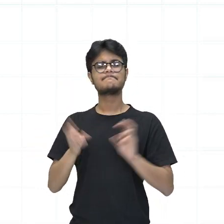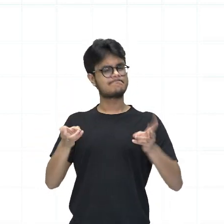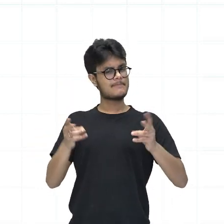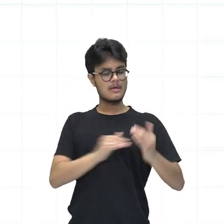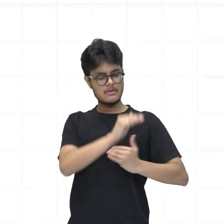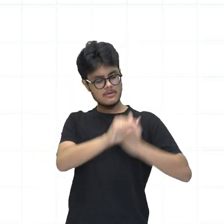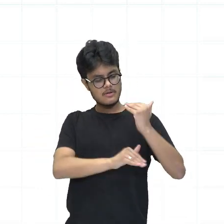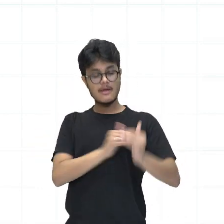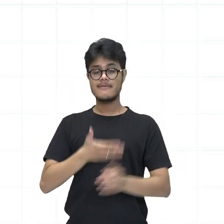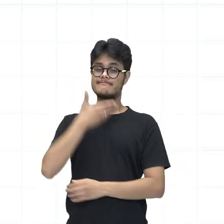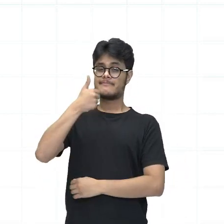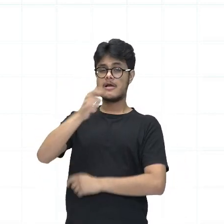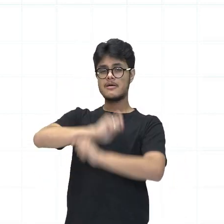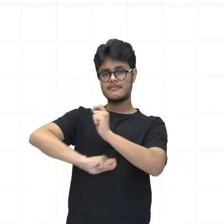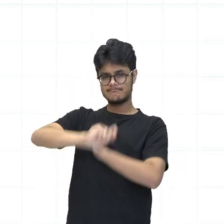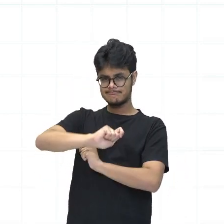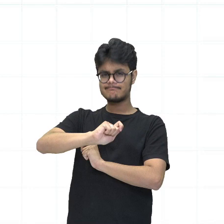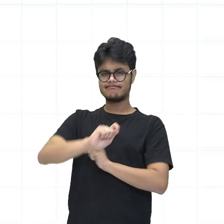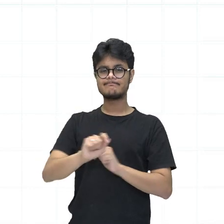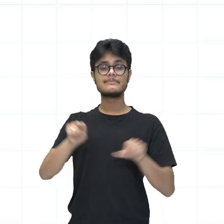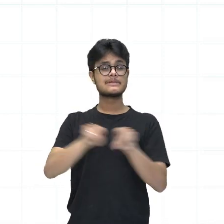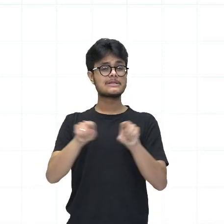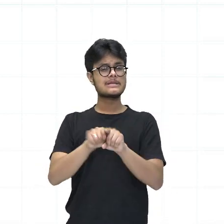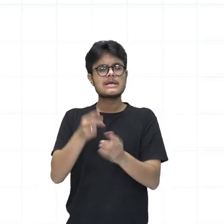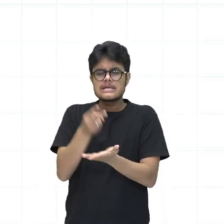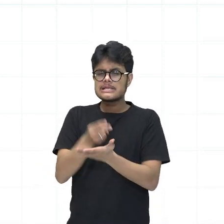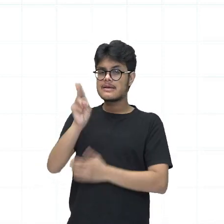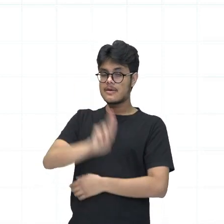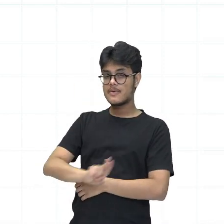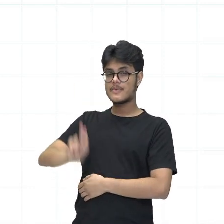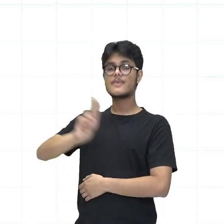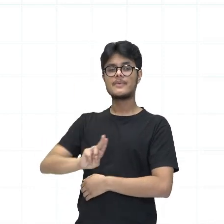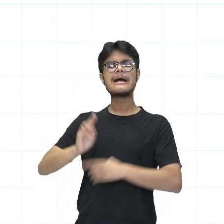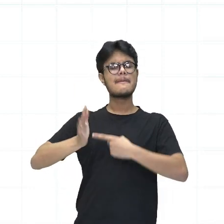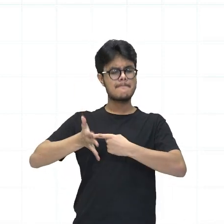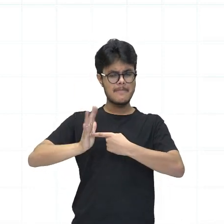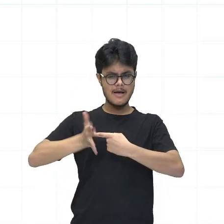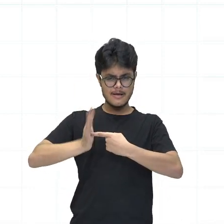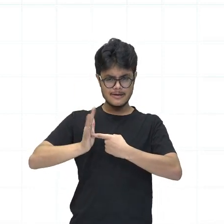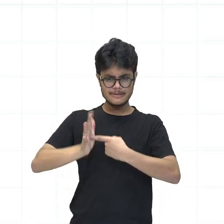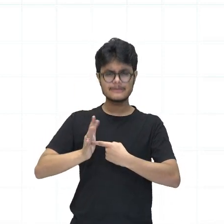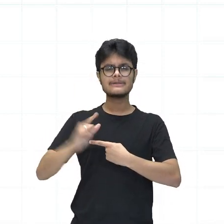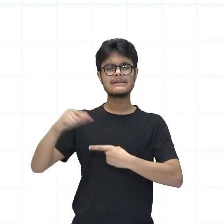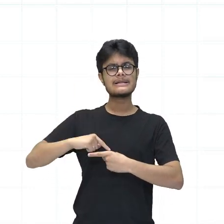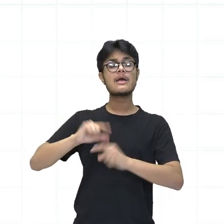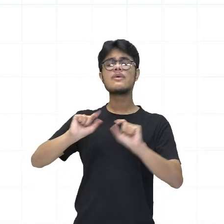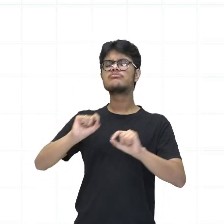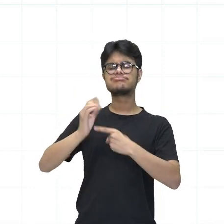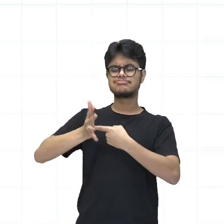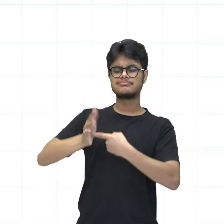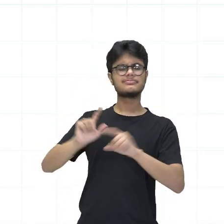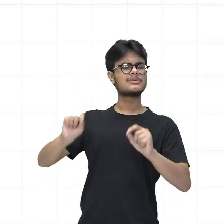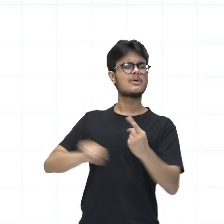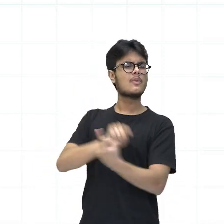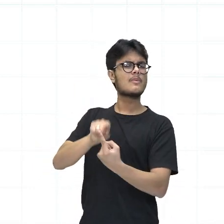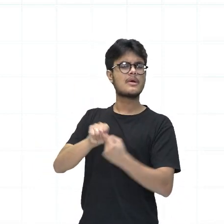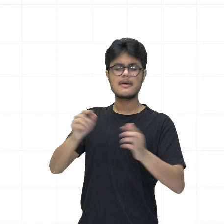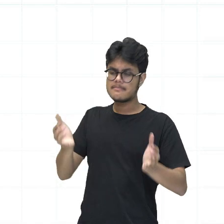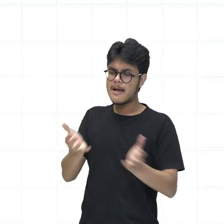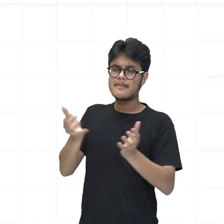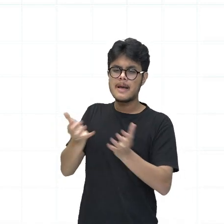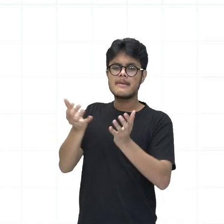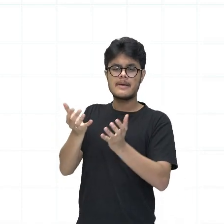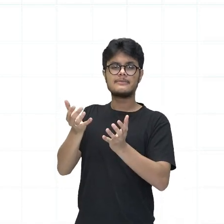intimamente relacionadas à utilização dessas máquinas, né, em um dos